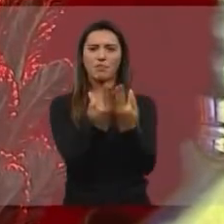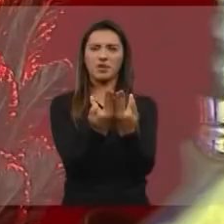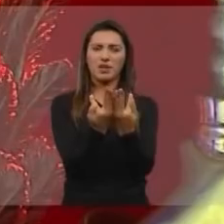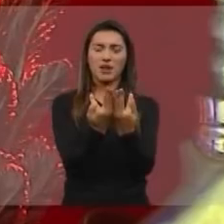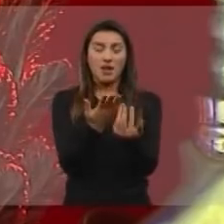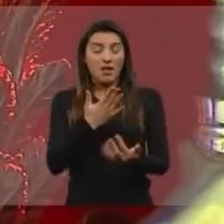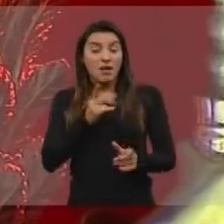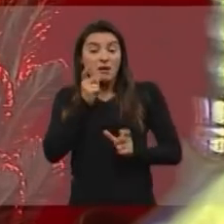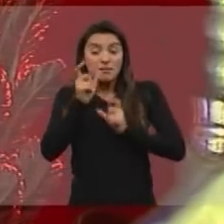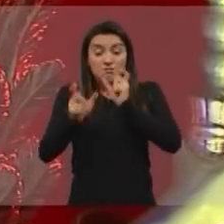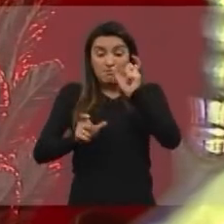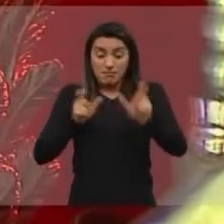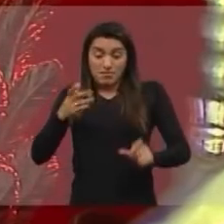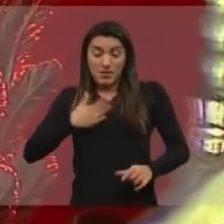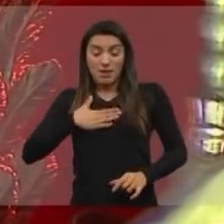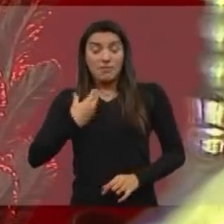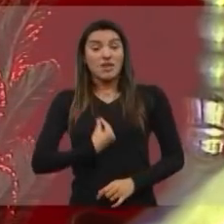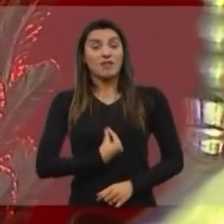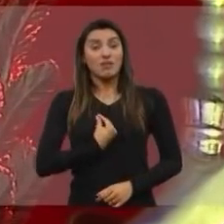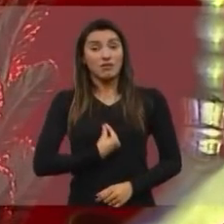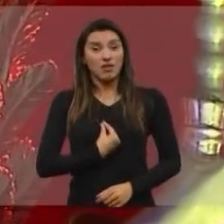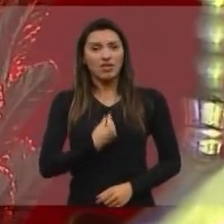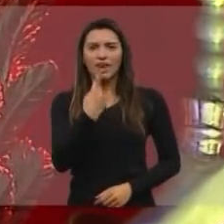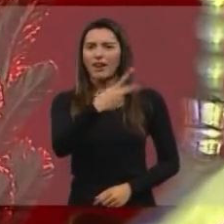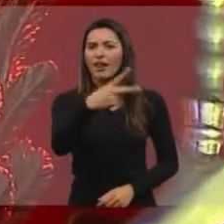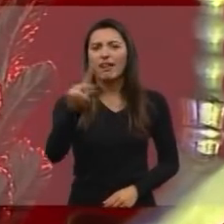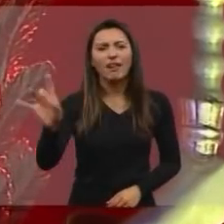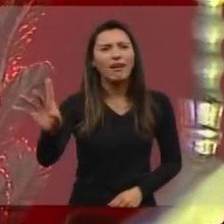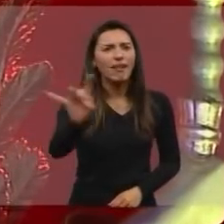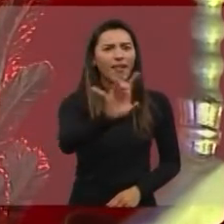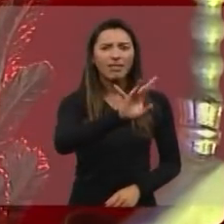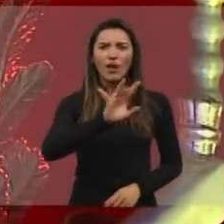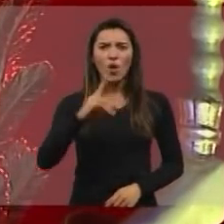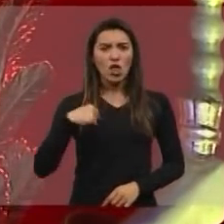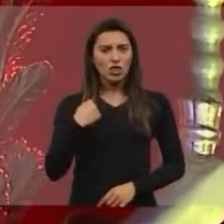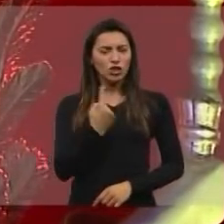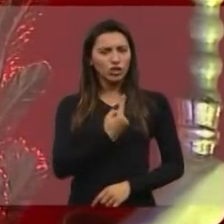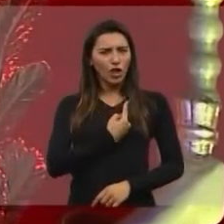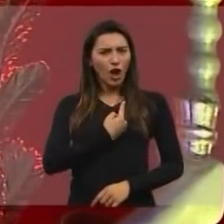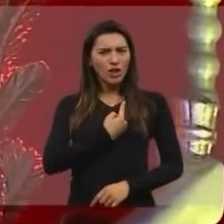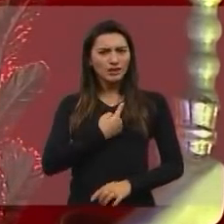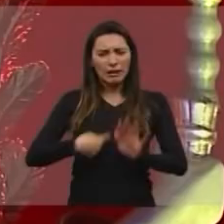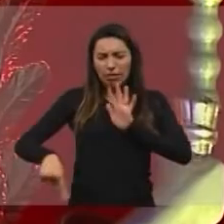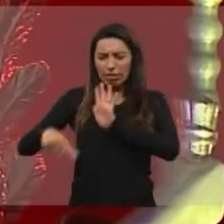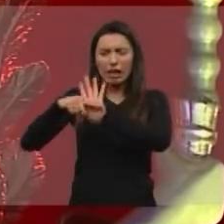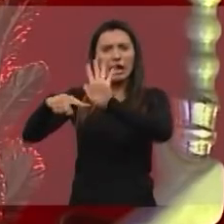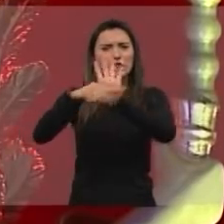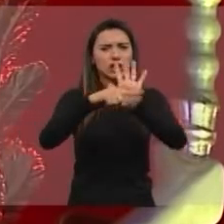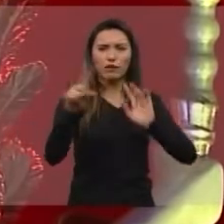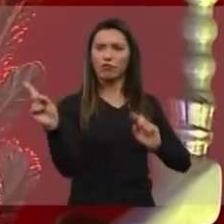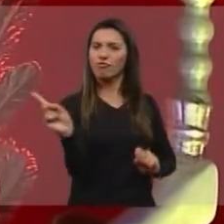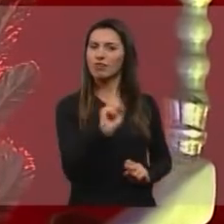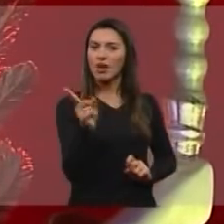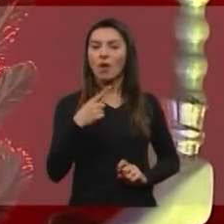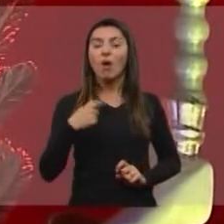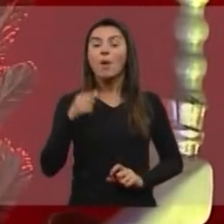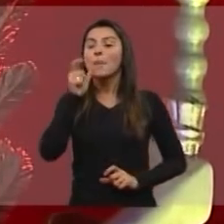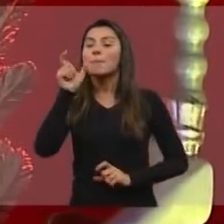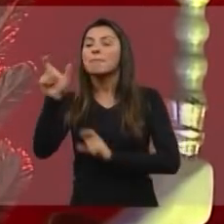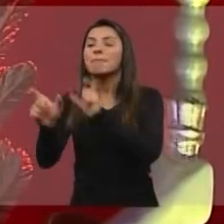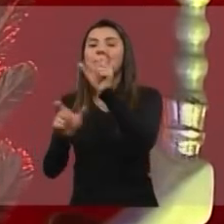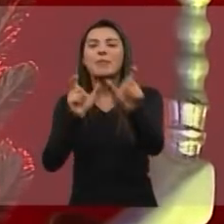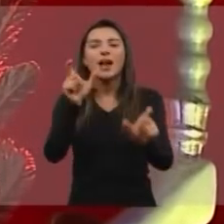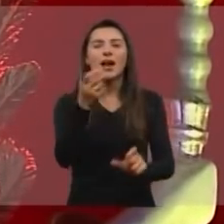estado de vida cada um na sua realidade que não economizemos de semear o bem o verbo